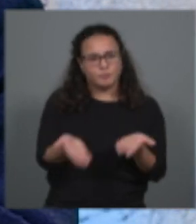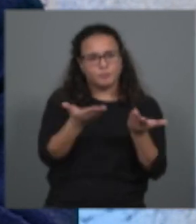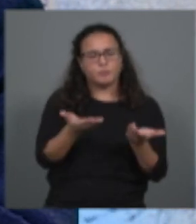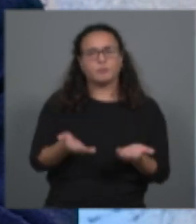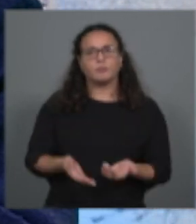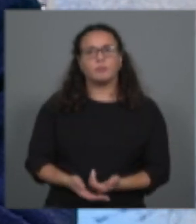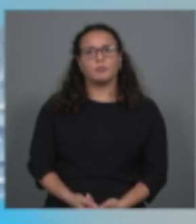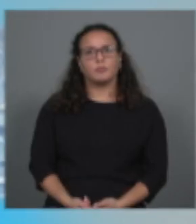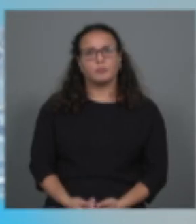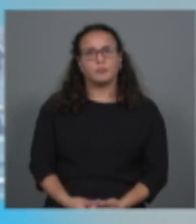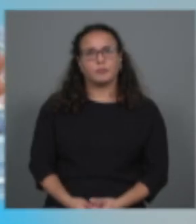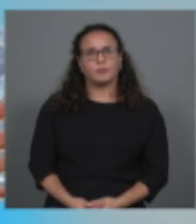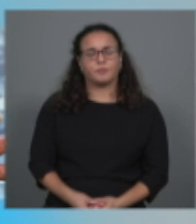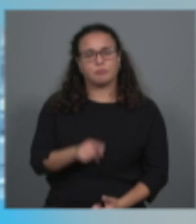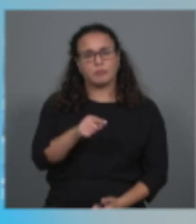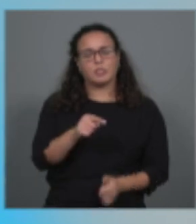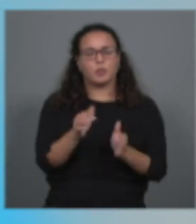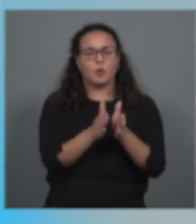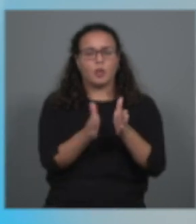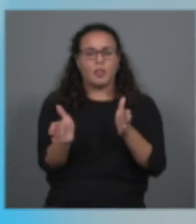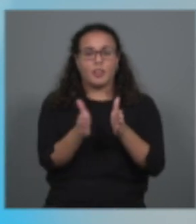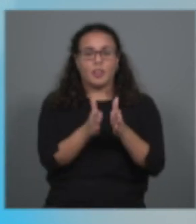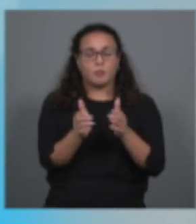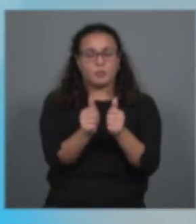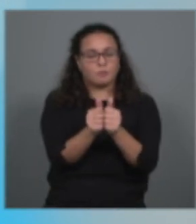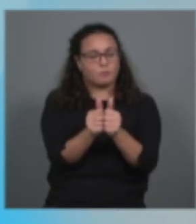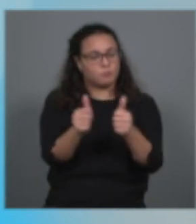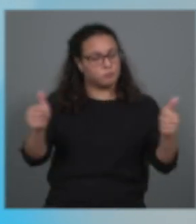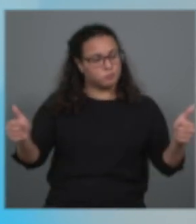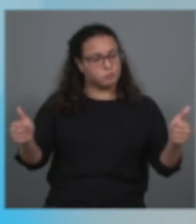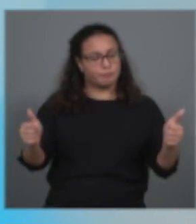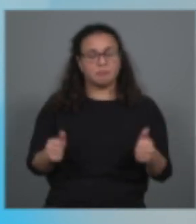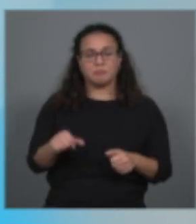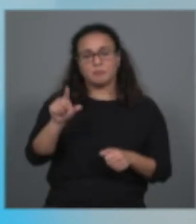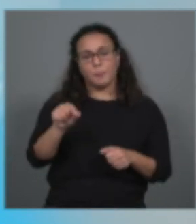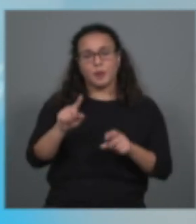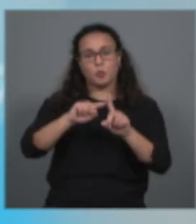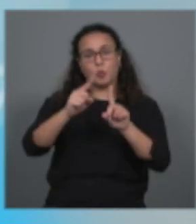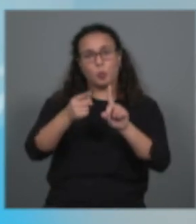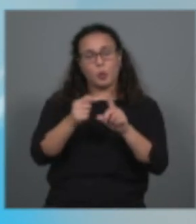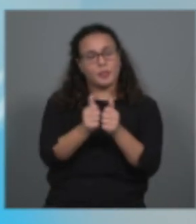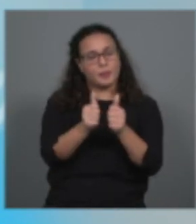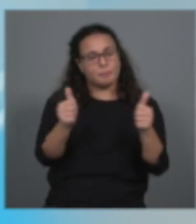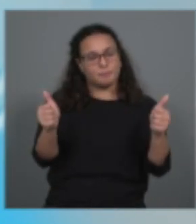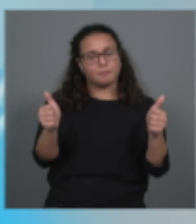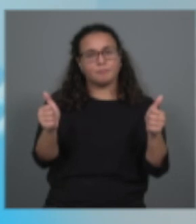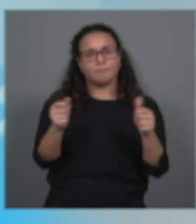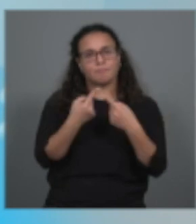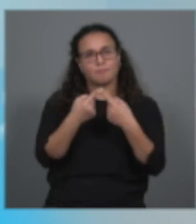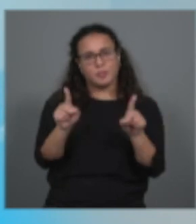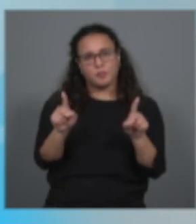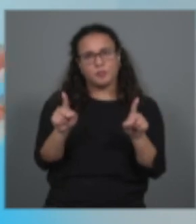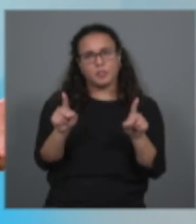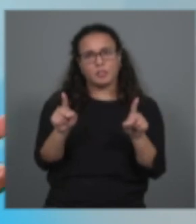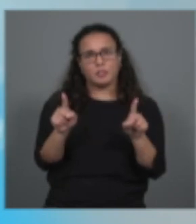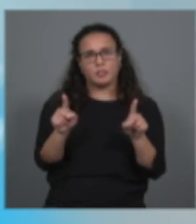São épocas algo distanciadas, os tempos hoje também são diferentes, mas há no seu agir, na